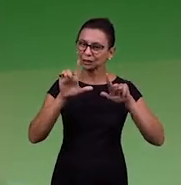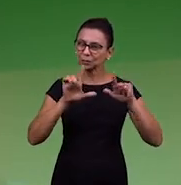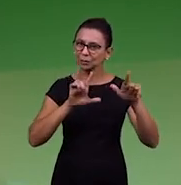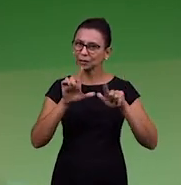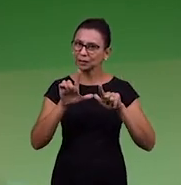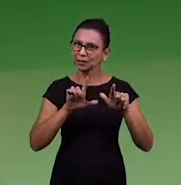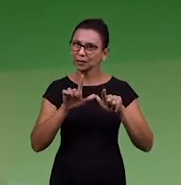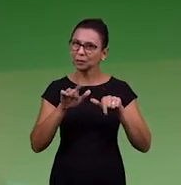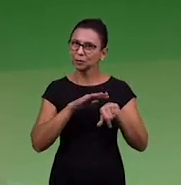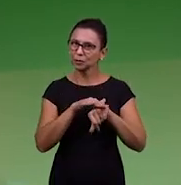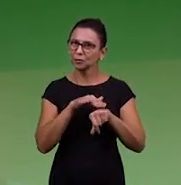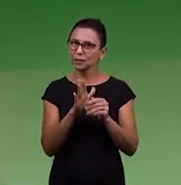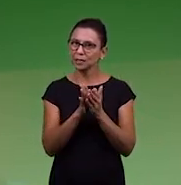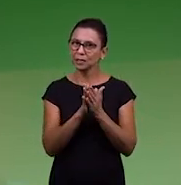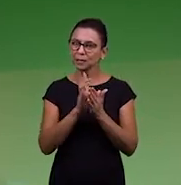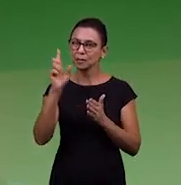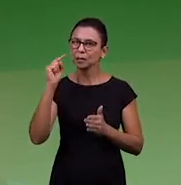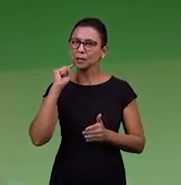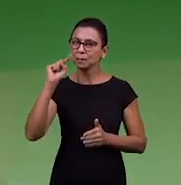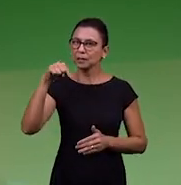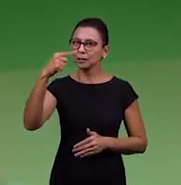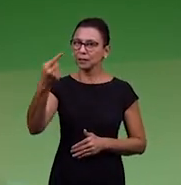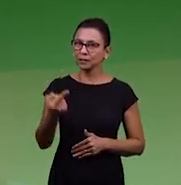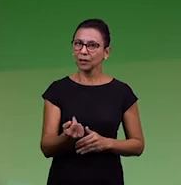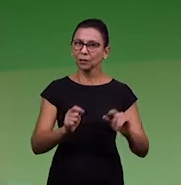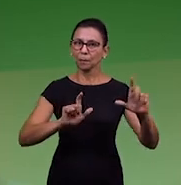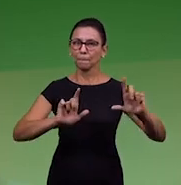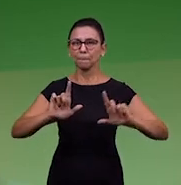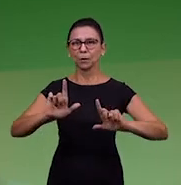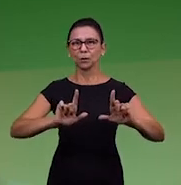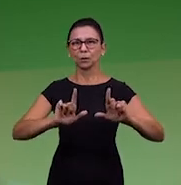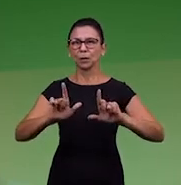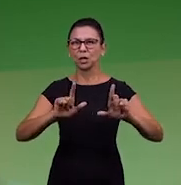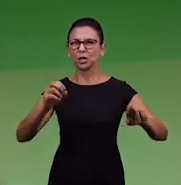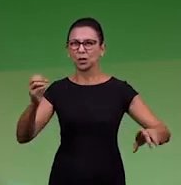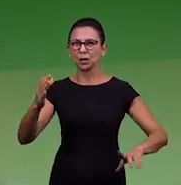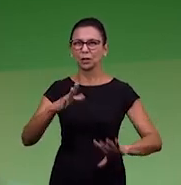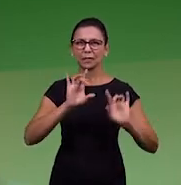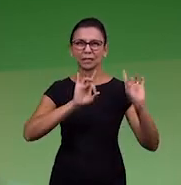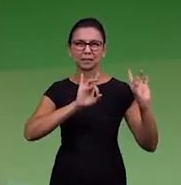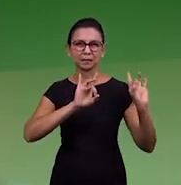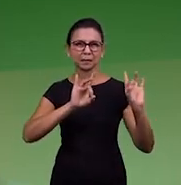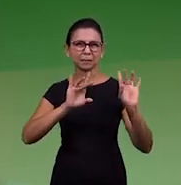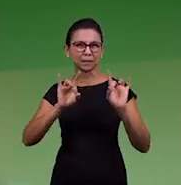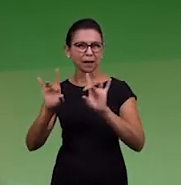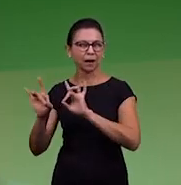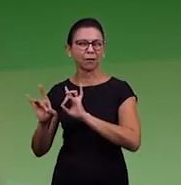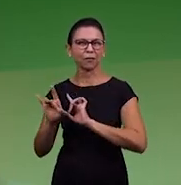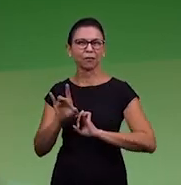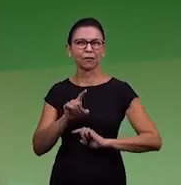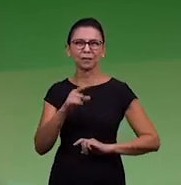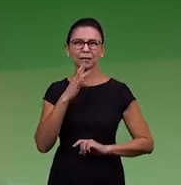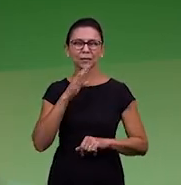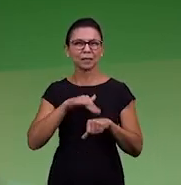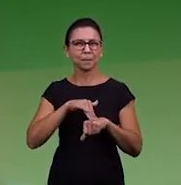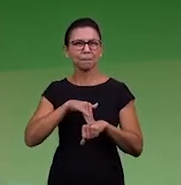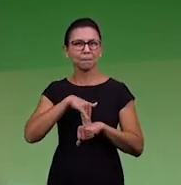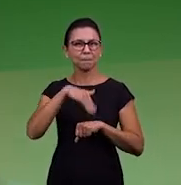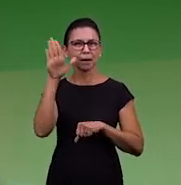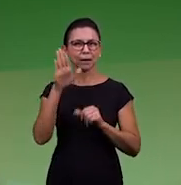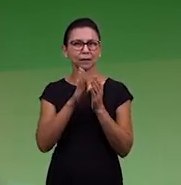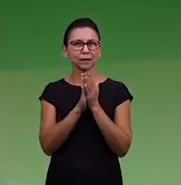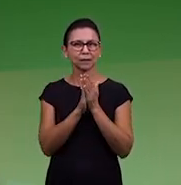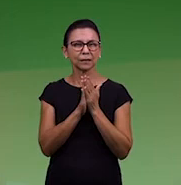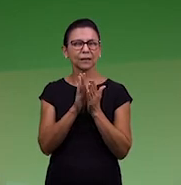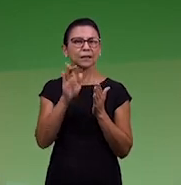programa Conversas Bíblicas. Na semana que vem, uma nova edição do programa inédita, para que você conheça mais da palavra